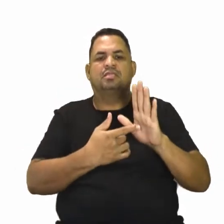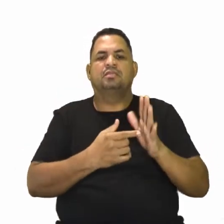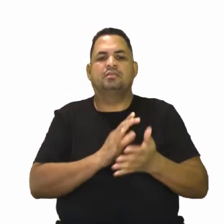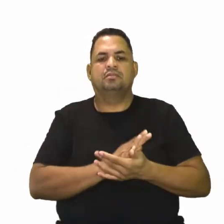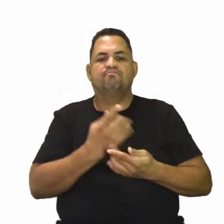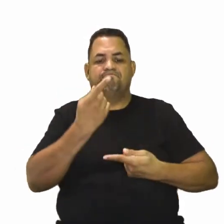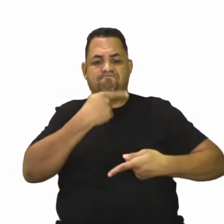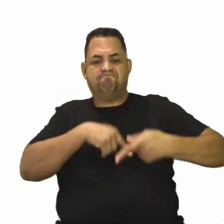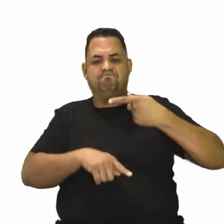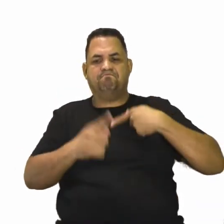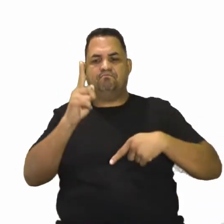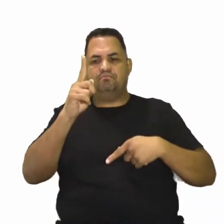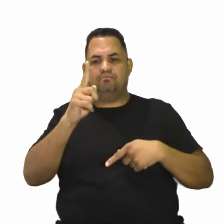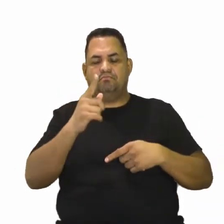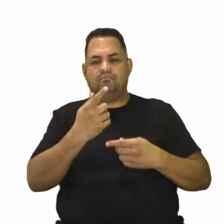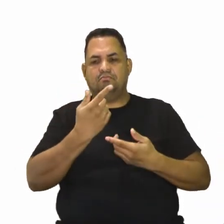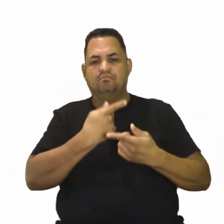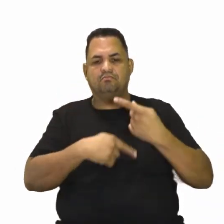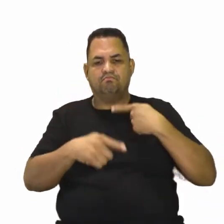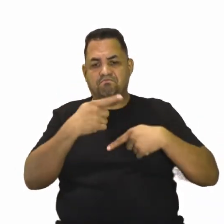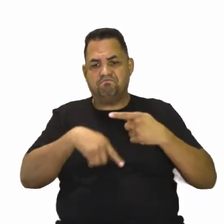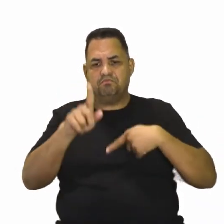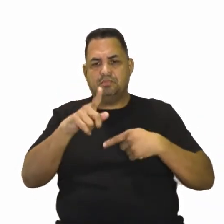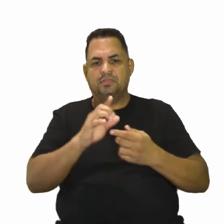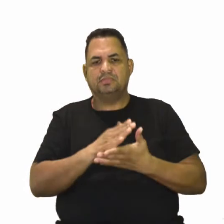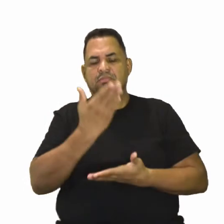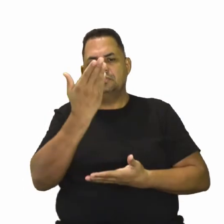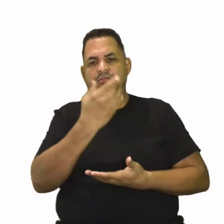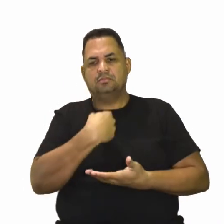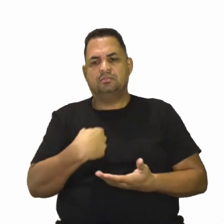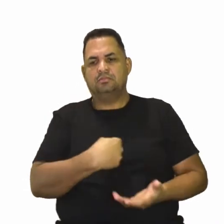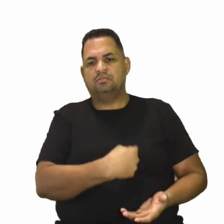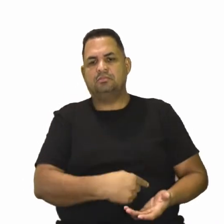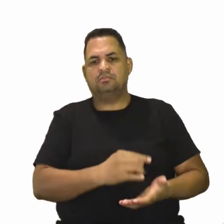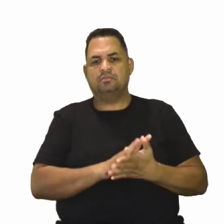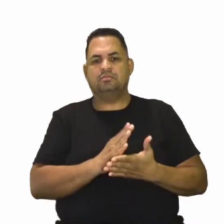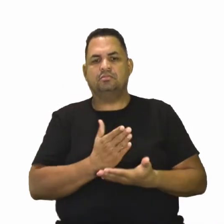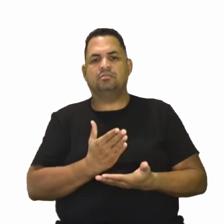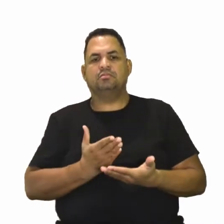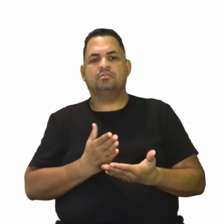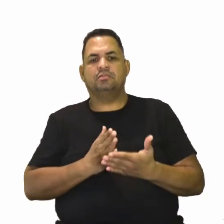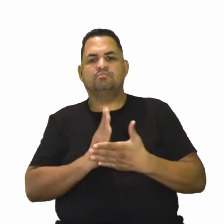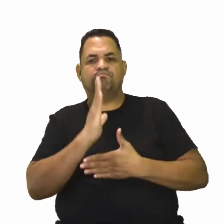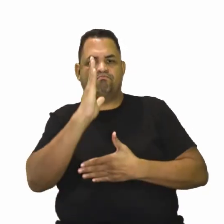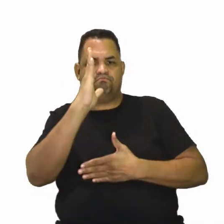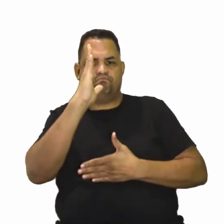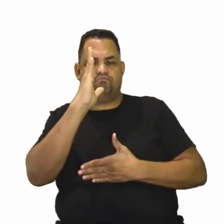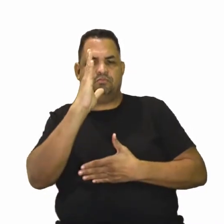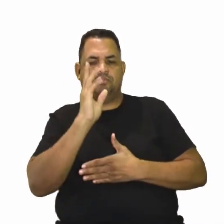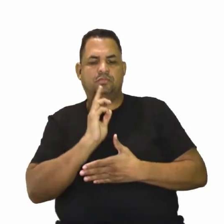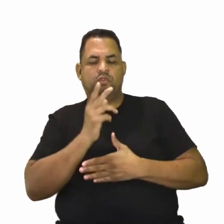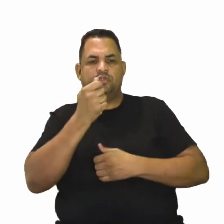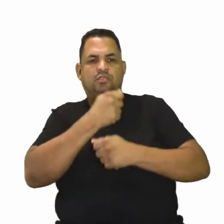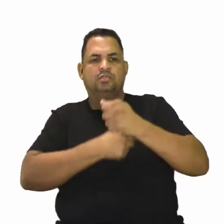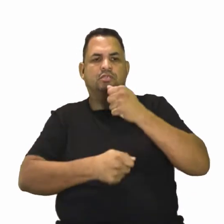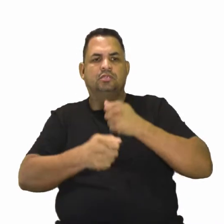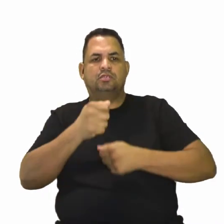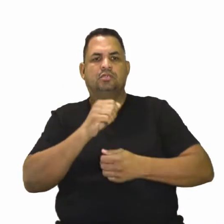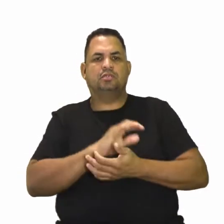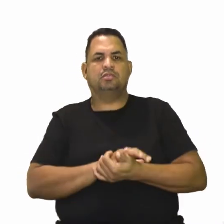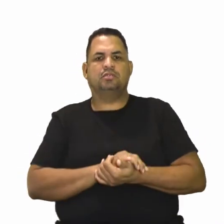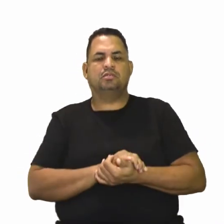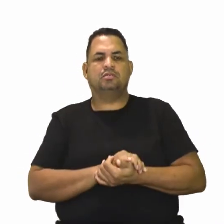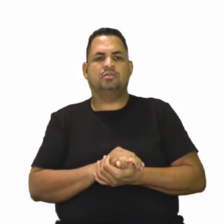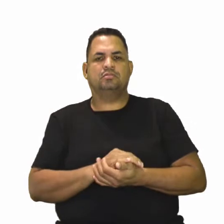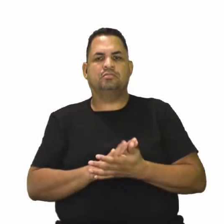esse crescimento da China, essa ascensão da China, essa ida da China para cima dentro do processo econômico. A China